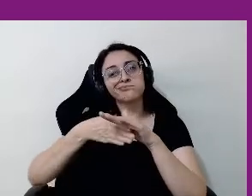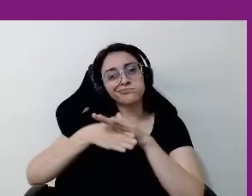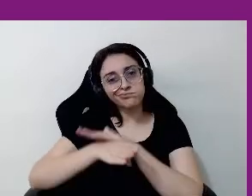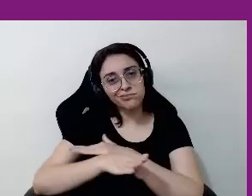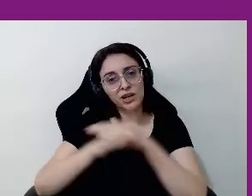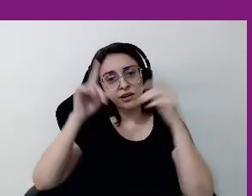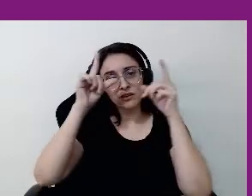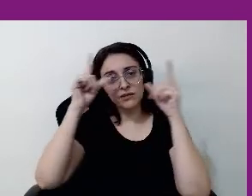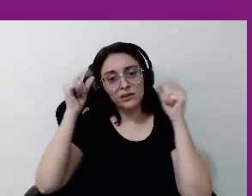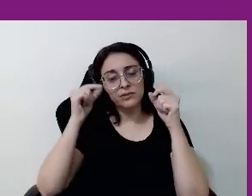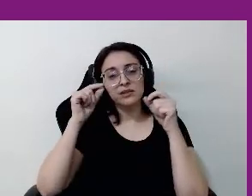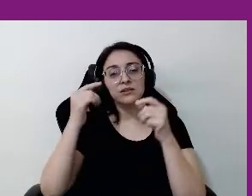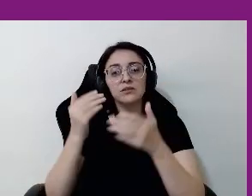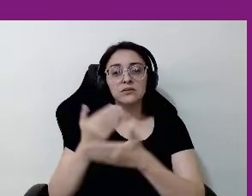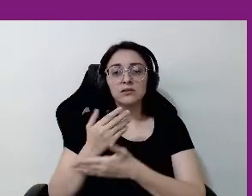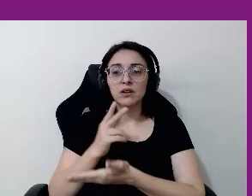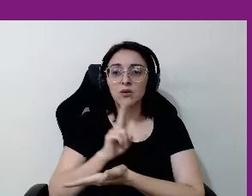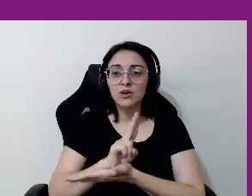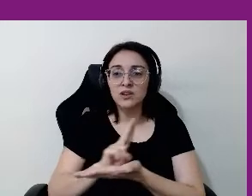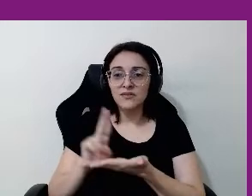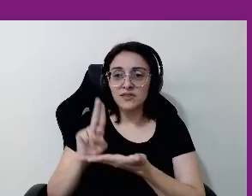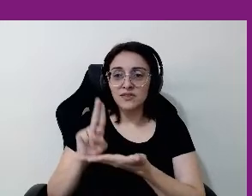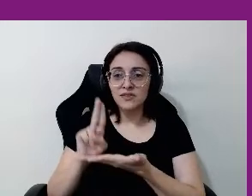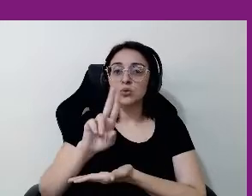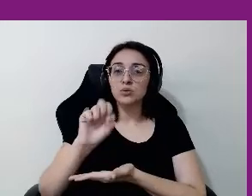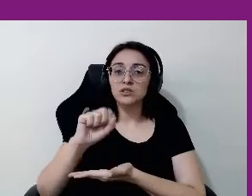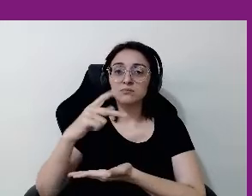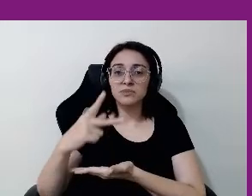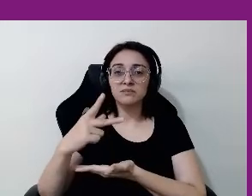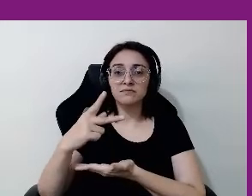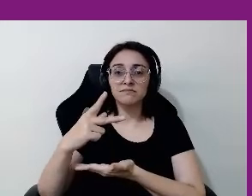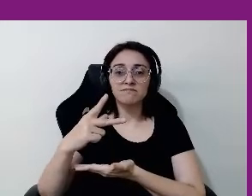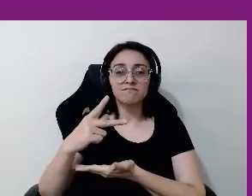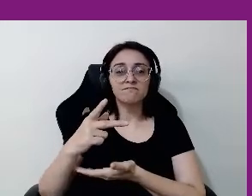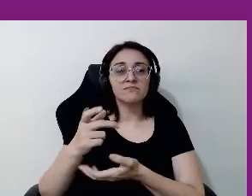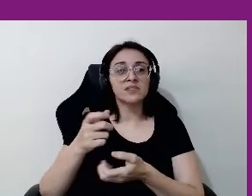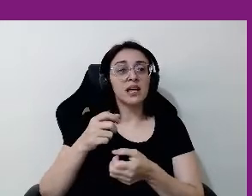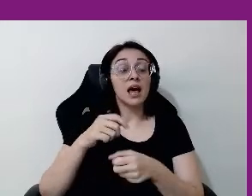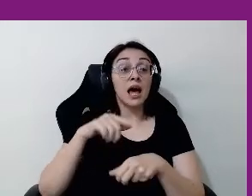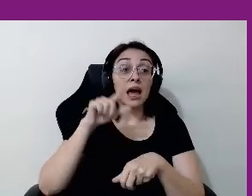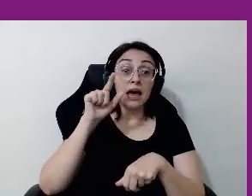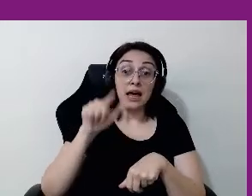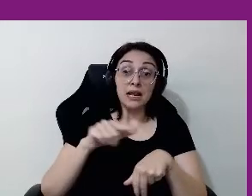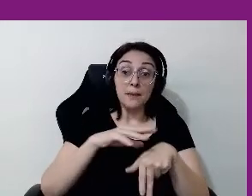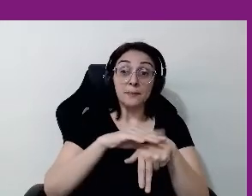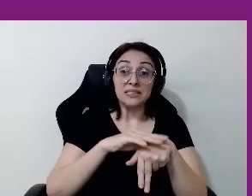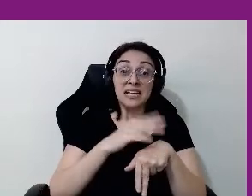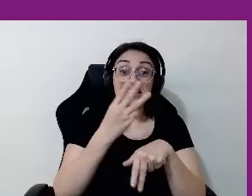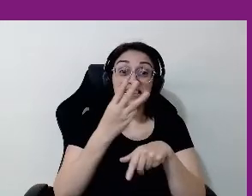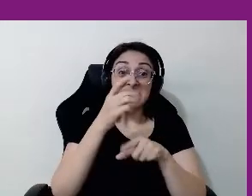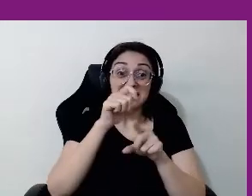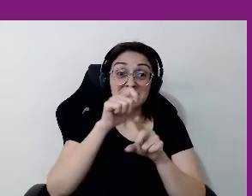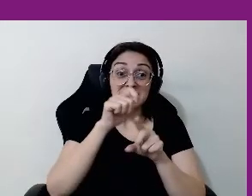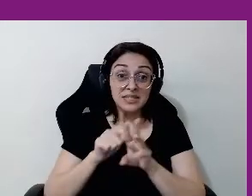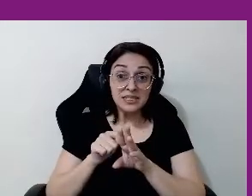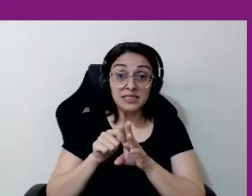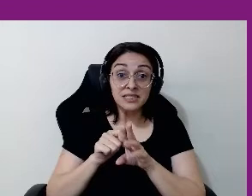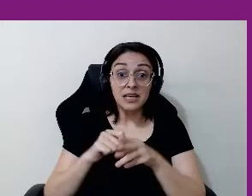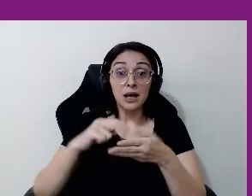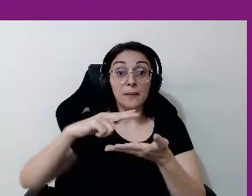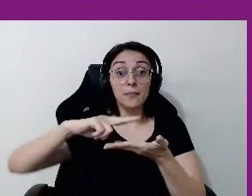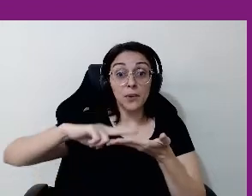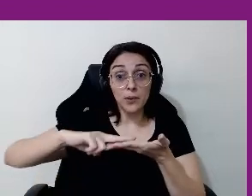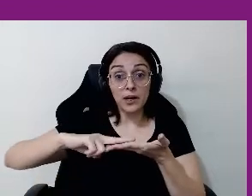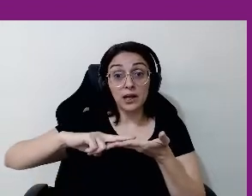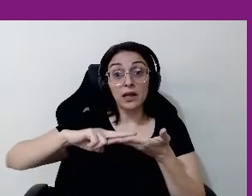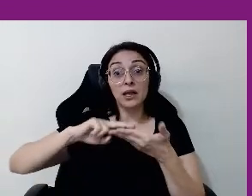fazer. Isso aqui é lá na Universidade de São Paulo, que a gente segurou esse paciente COVID 3 meses na prona, mas mesmo com a prona,